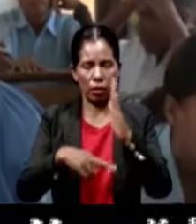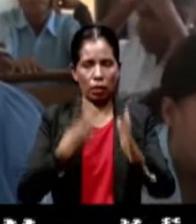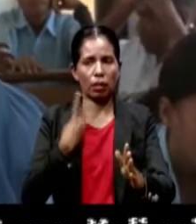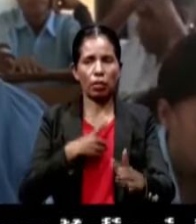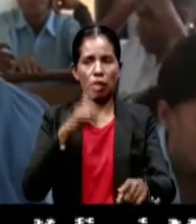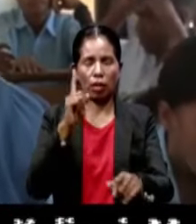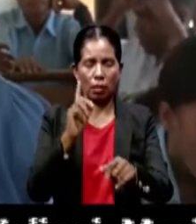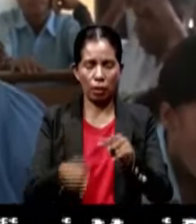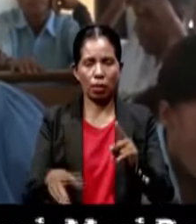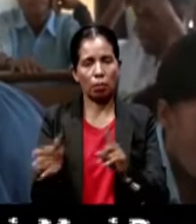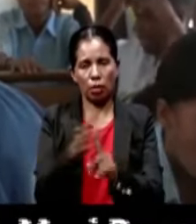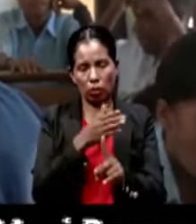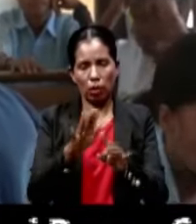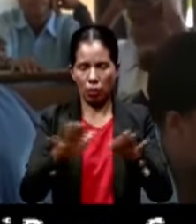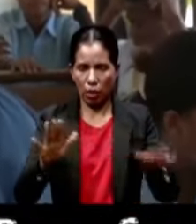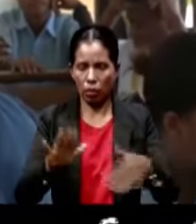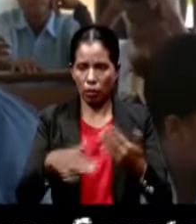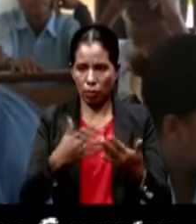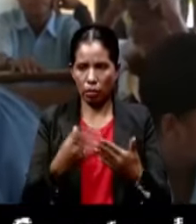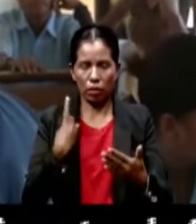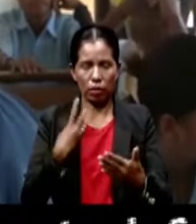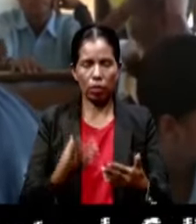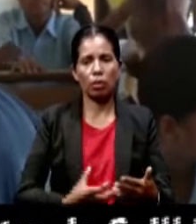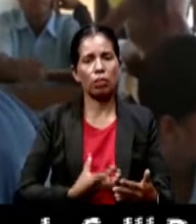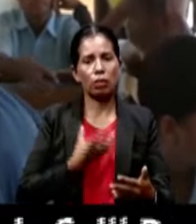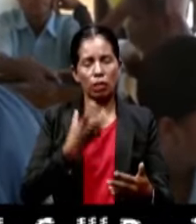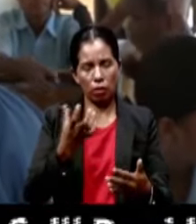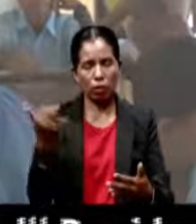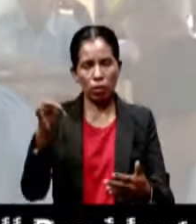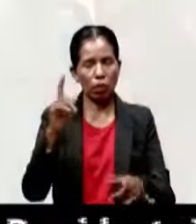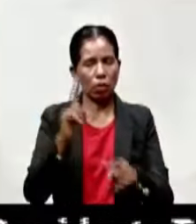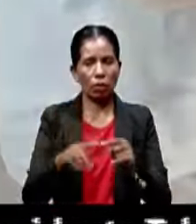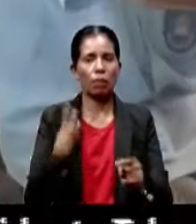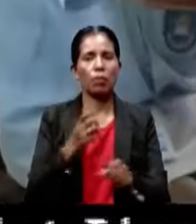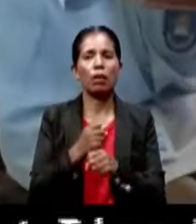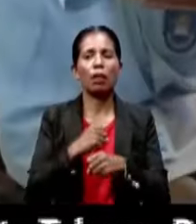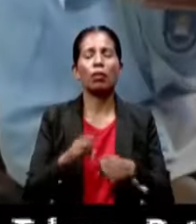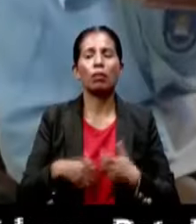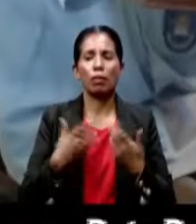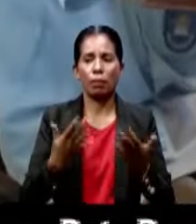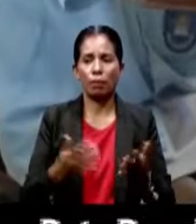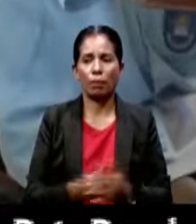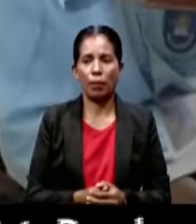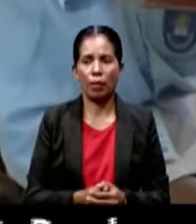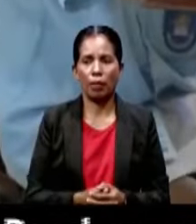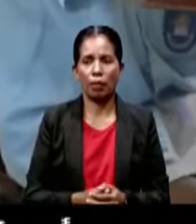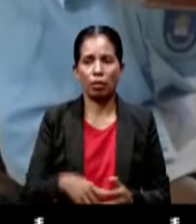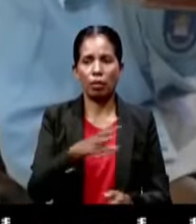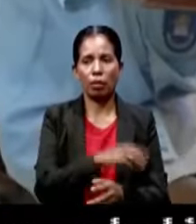ita baku labar sira labele. Ita tu maltrata sira mus labele. Anta pronto ame tal nusa. Palavra sira mam la